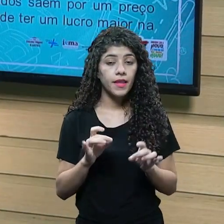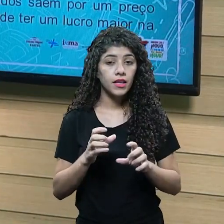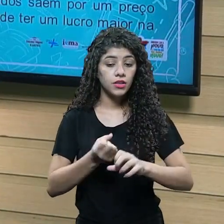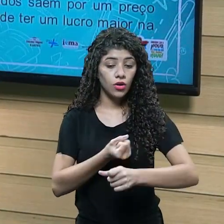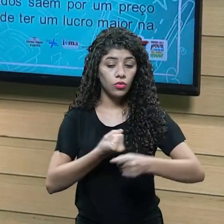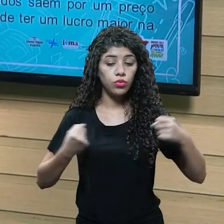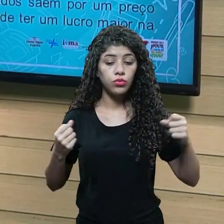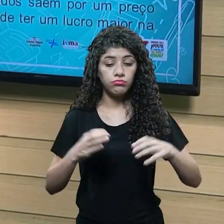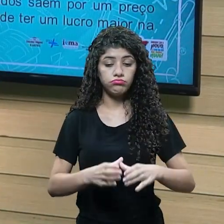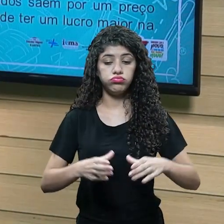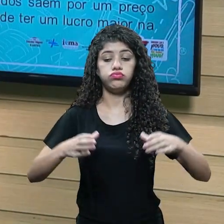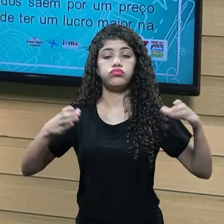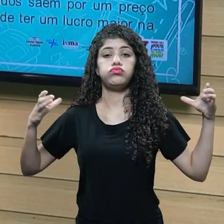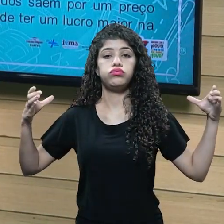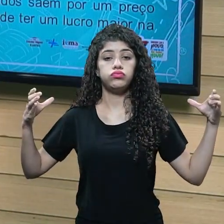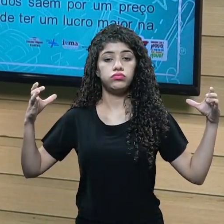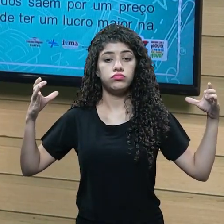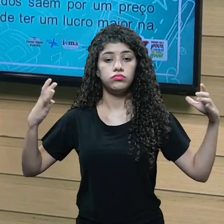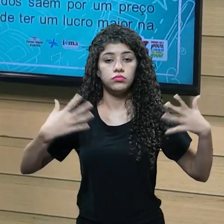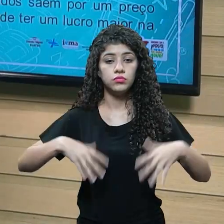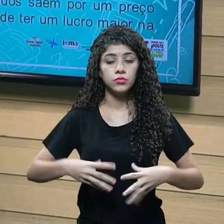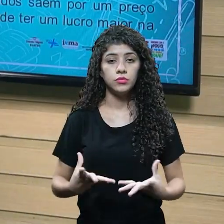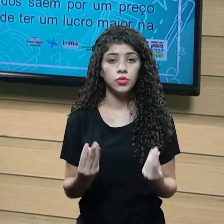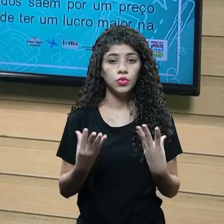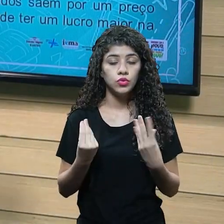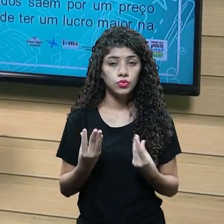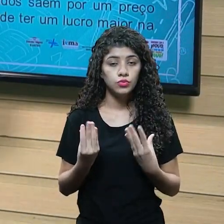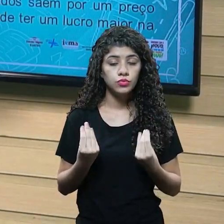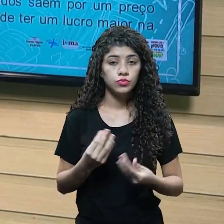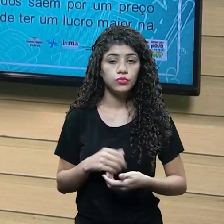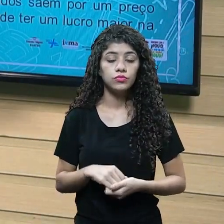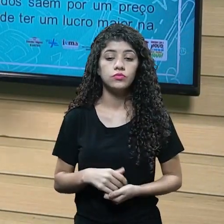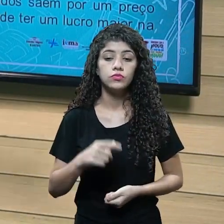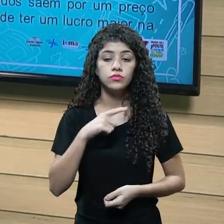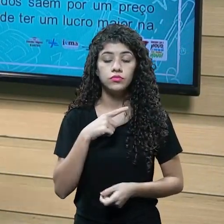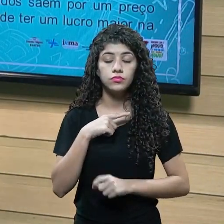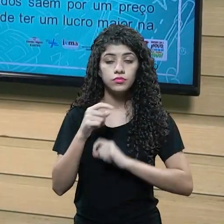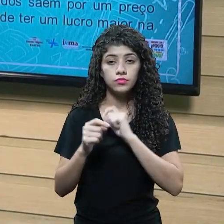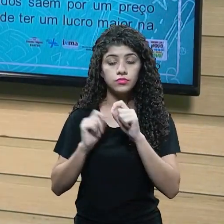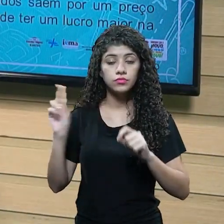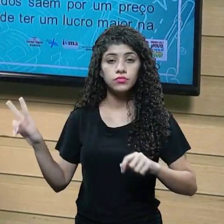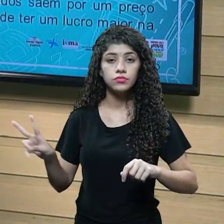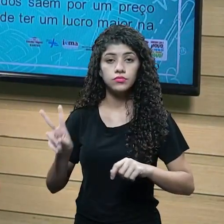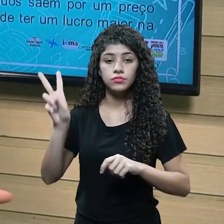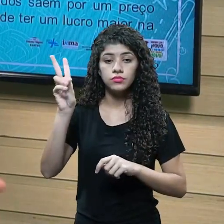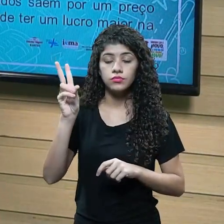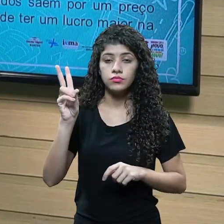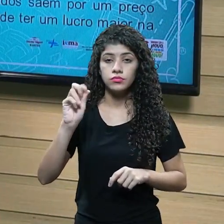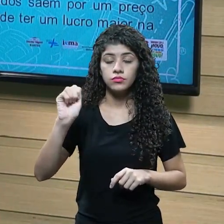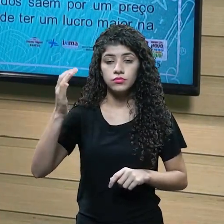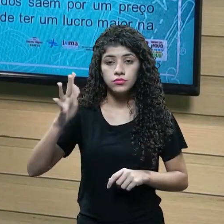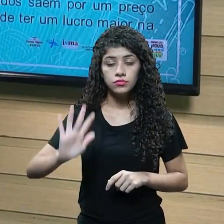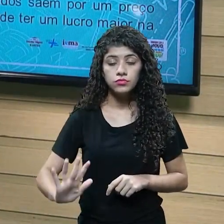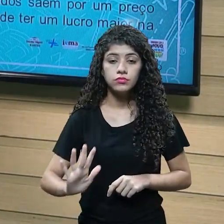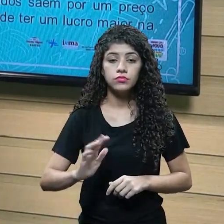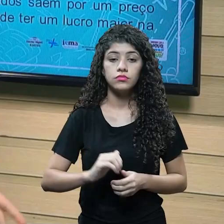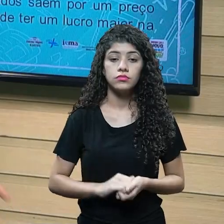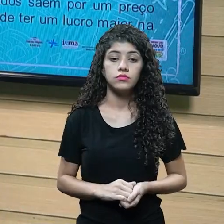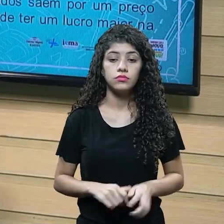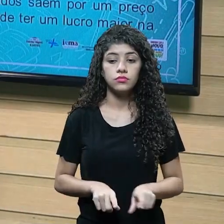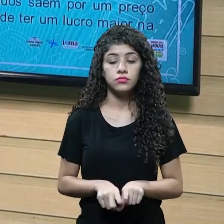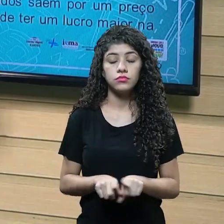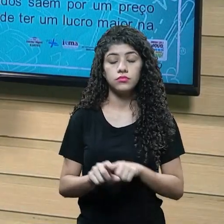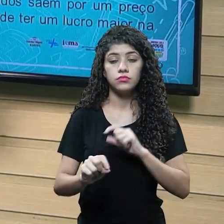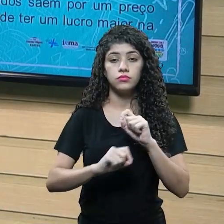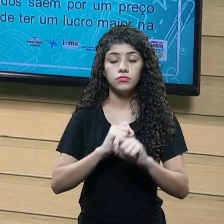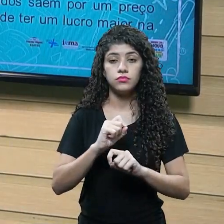quantidade, tá? Por isso que é colocado o valor mais em conta. Então, se ele é colocado mais em conta, ele é mais barato, vamos dizer assim, no atacado, o comércio varejista ele